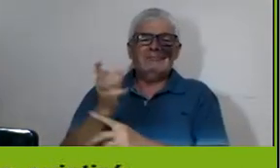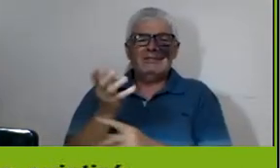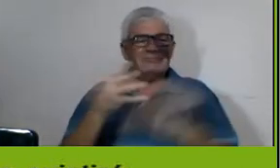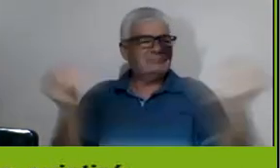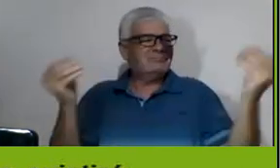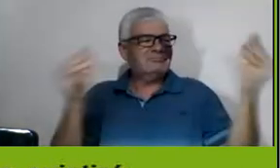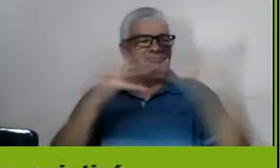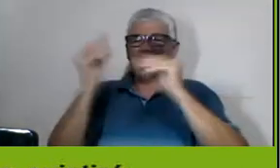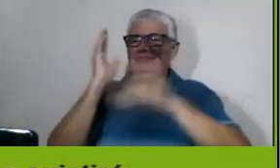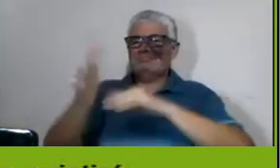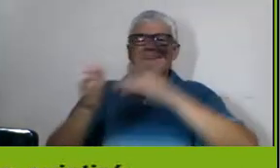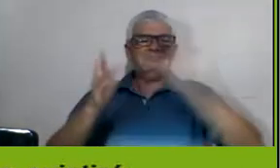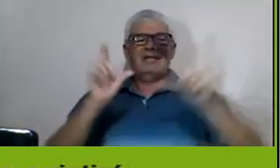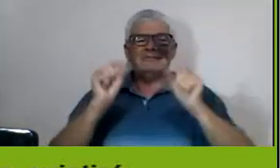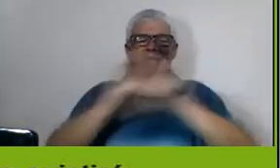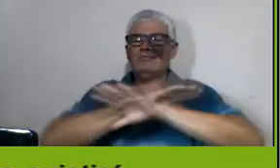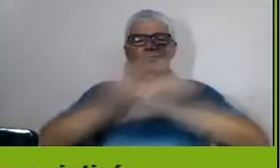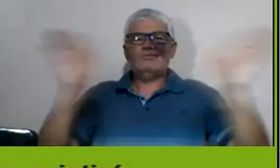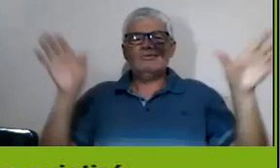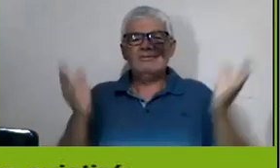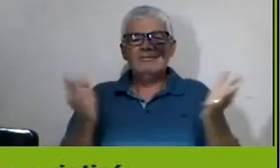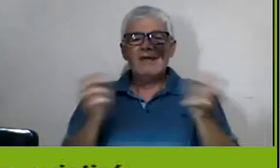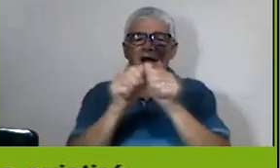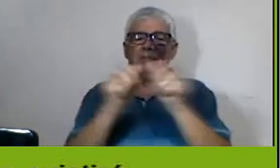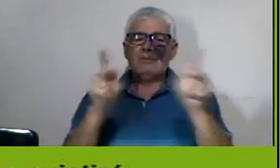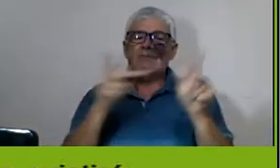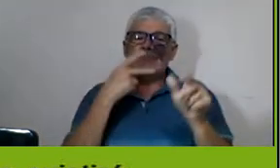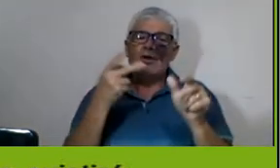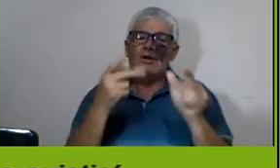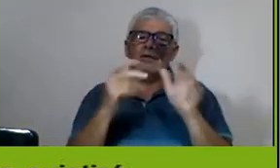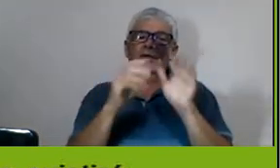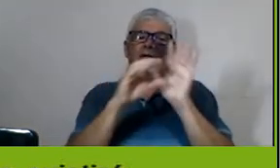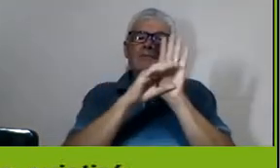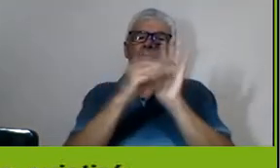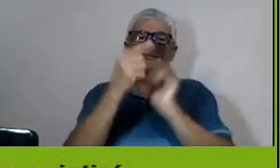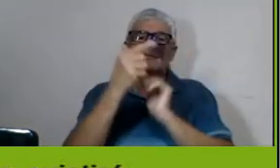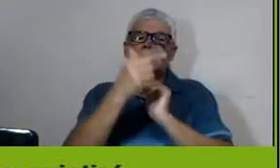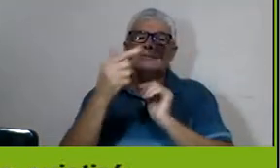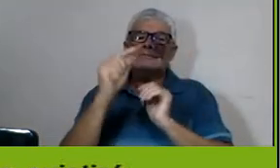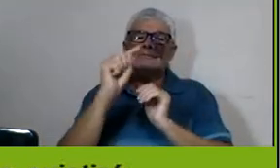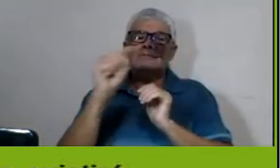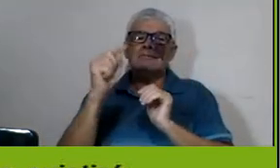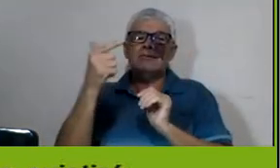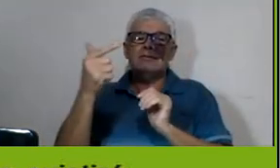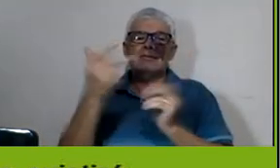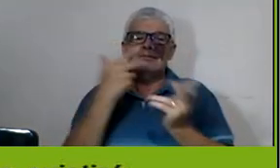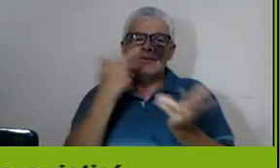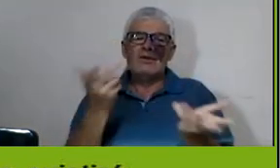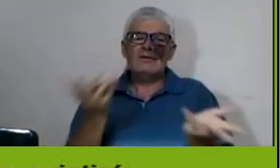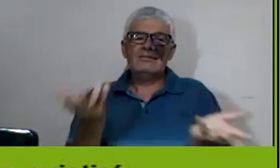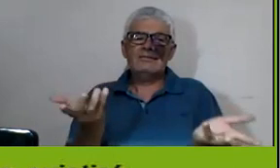Ele foi escrito por volta do ano 520 a.C., mas o povo acovardou-se diante